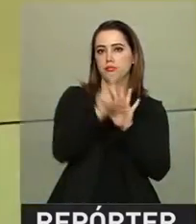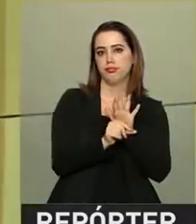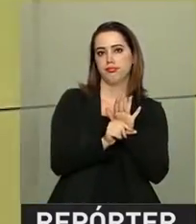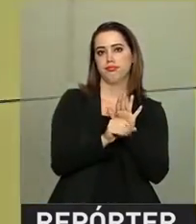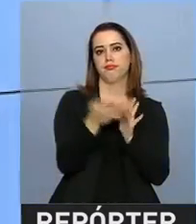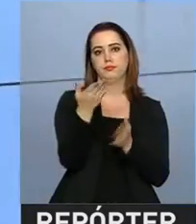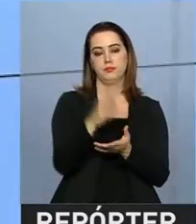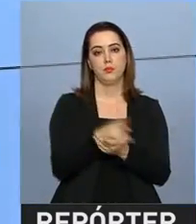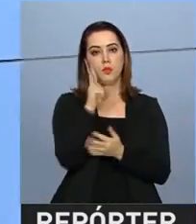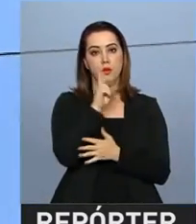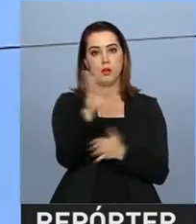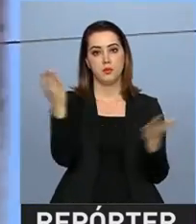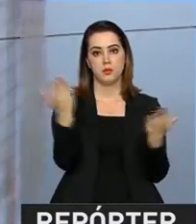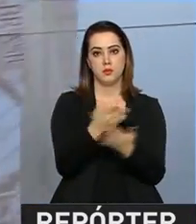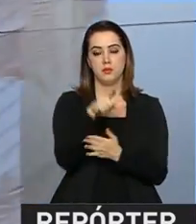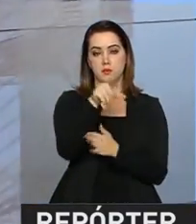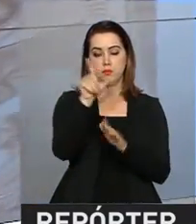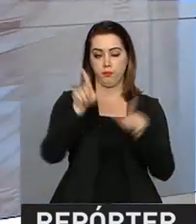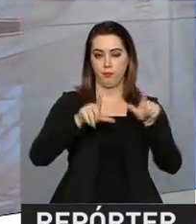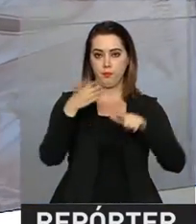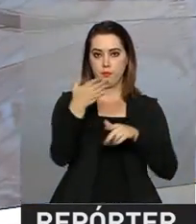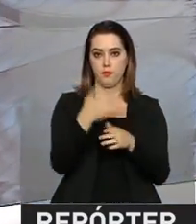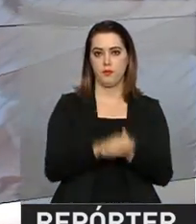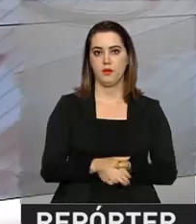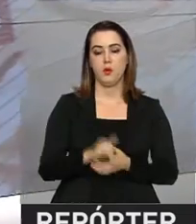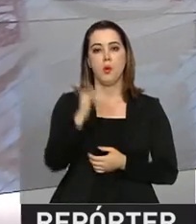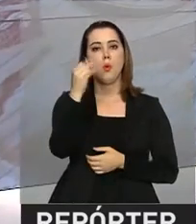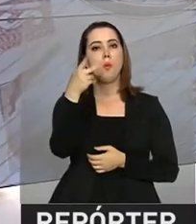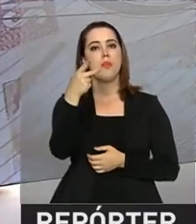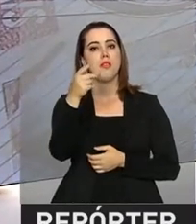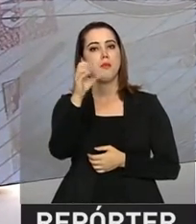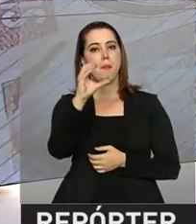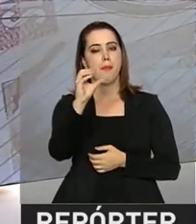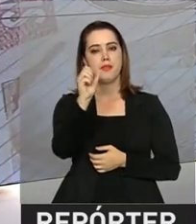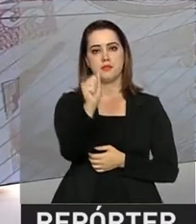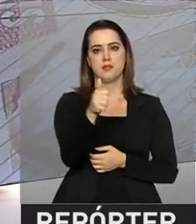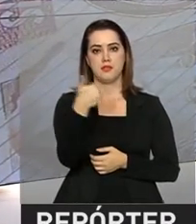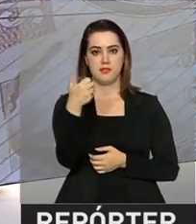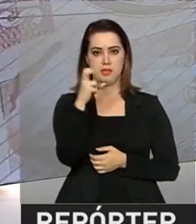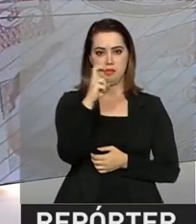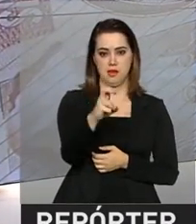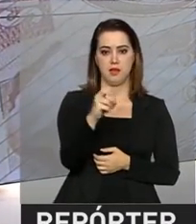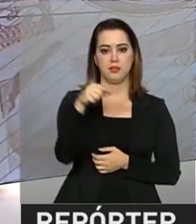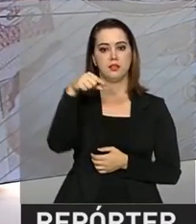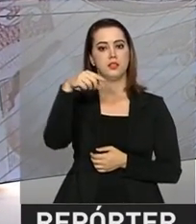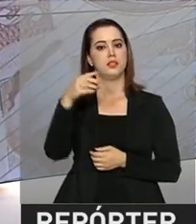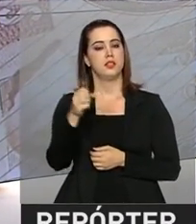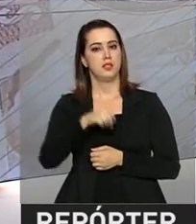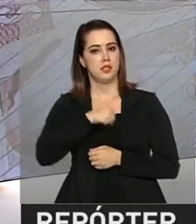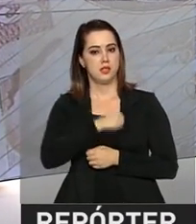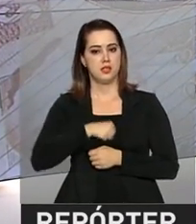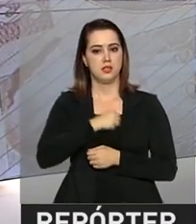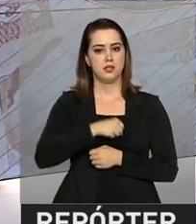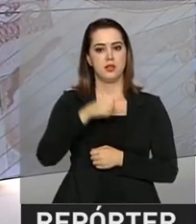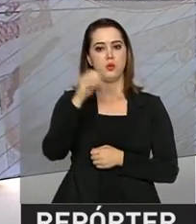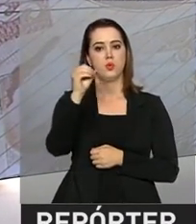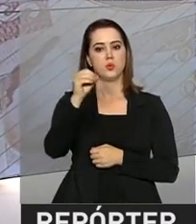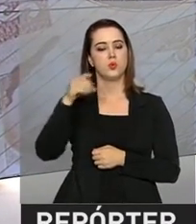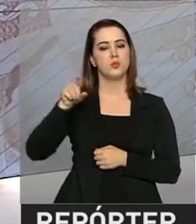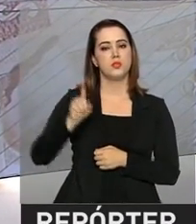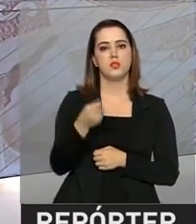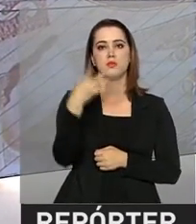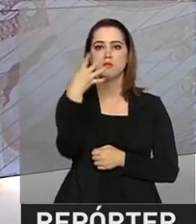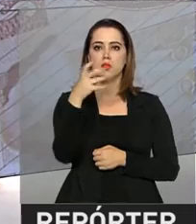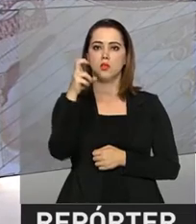então os números aqui no nosso telão olha só ipca-15 em agosto ficou em 0,45 por cento menor que o de julho que foi